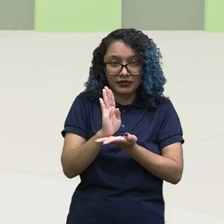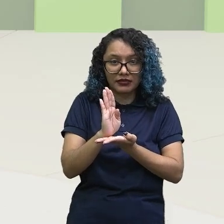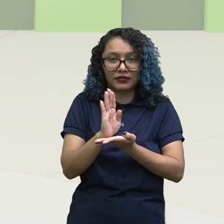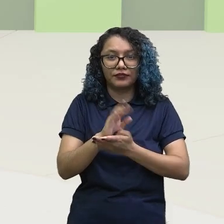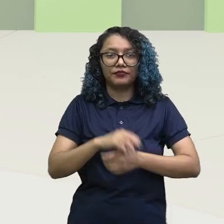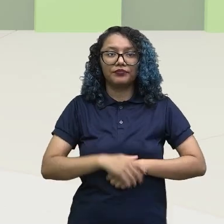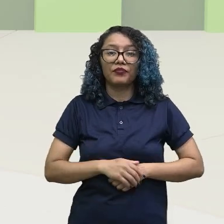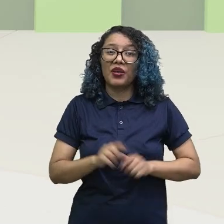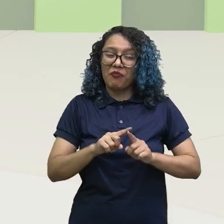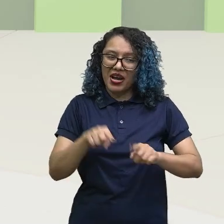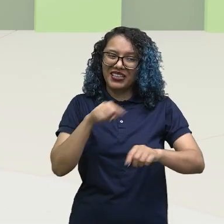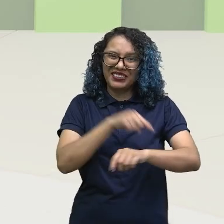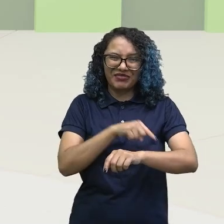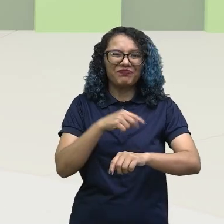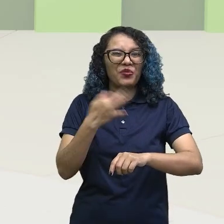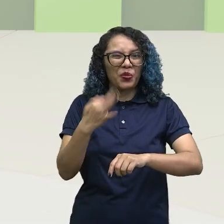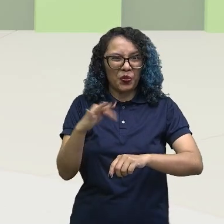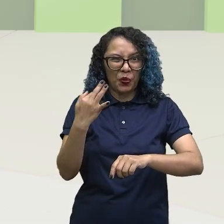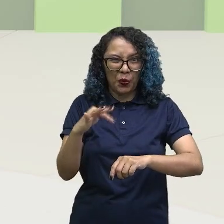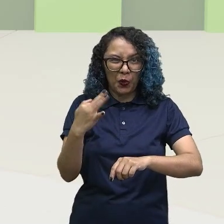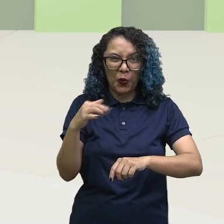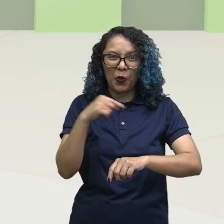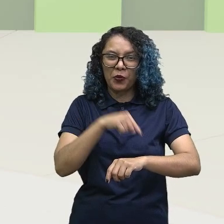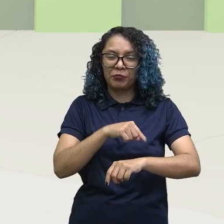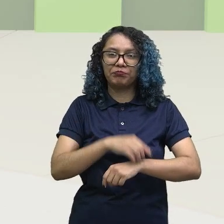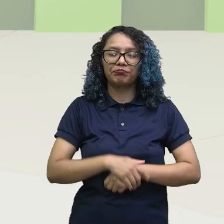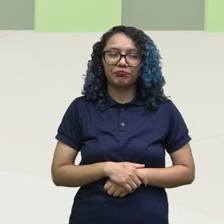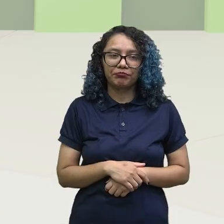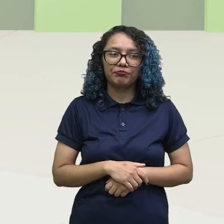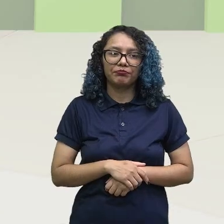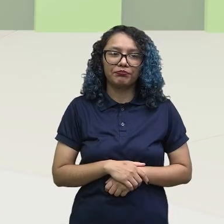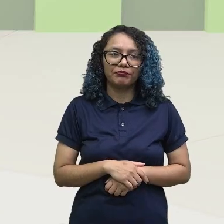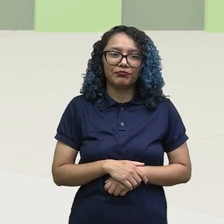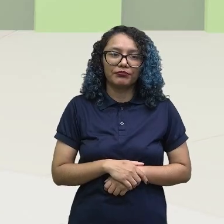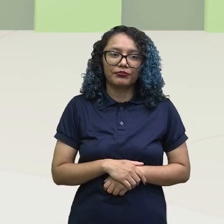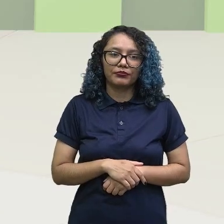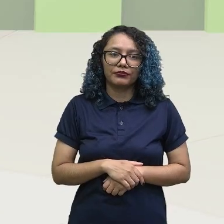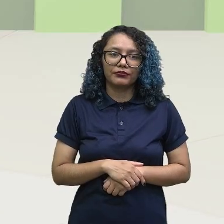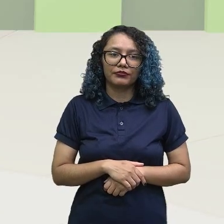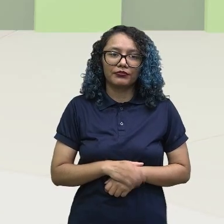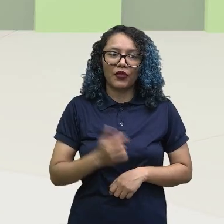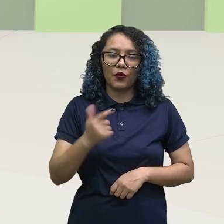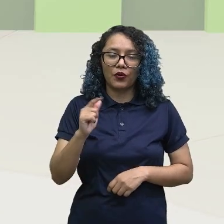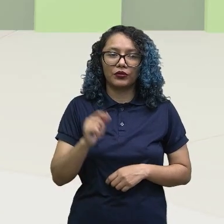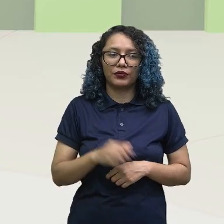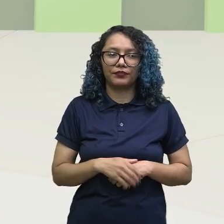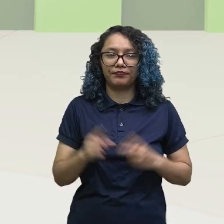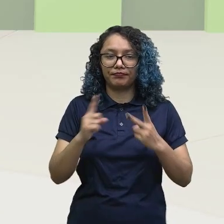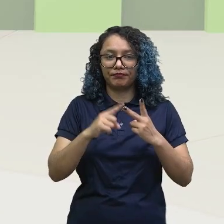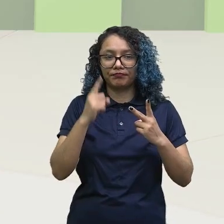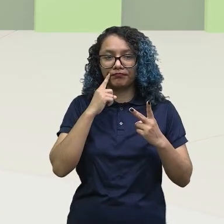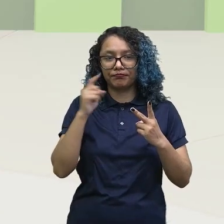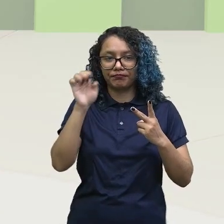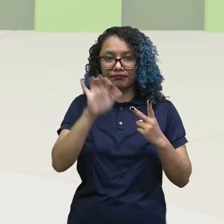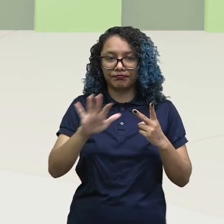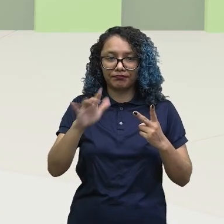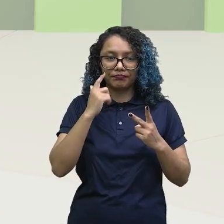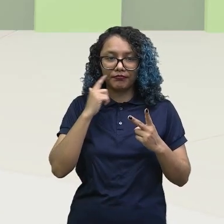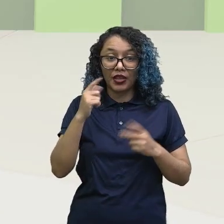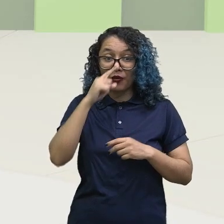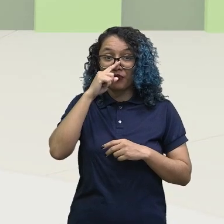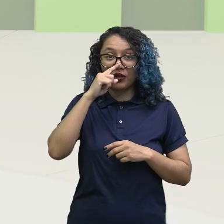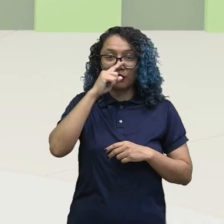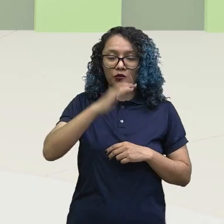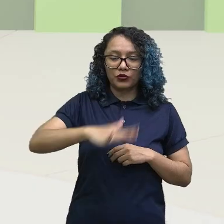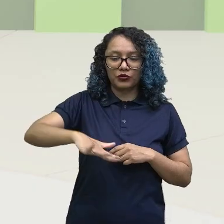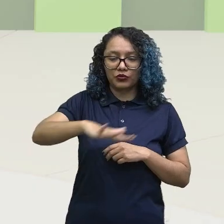um tempo ali sofrendo já, tá? E aí nós temos ali a segunda placa que diz perigoso para o meio